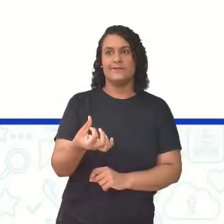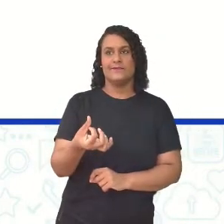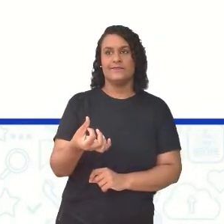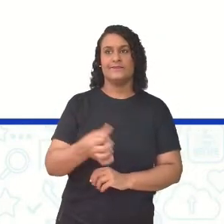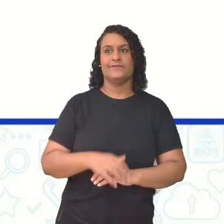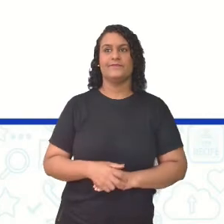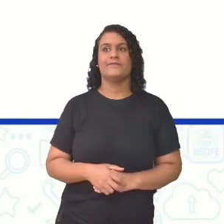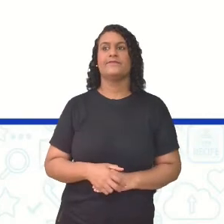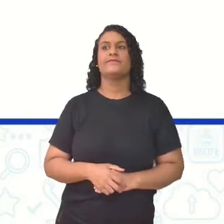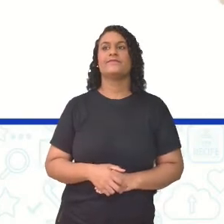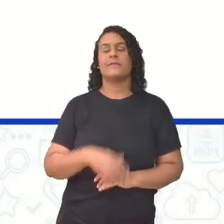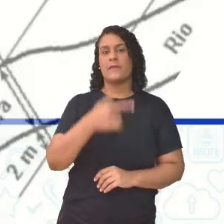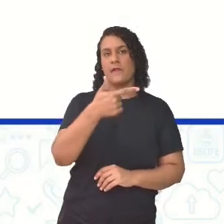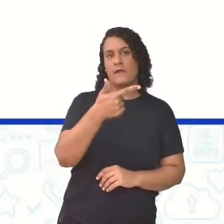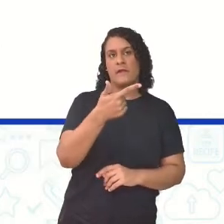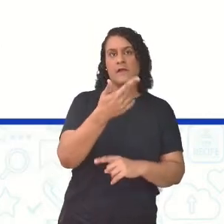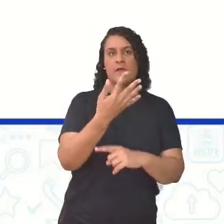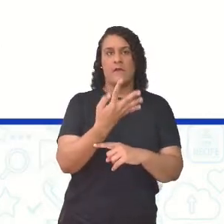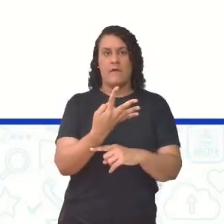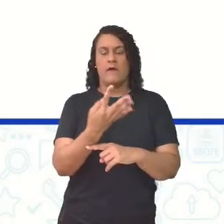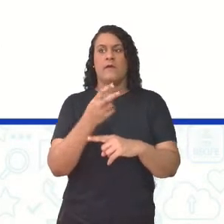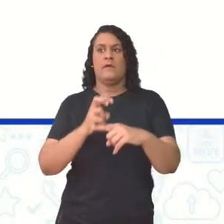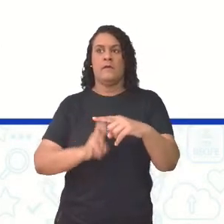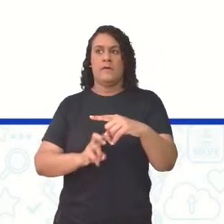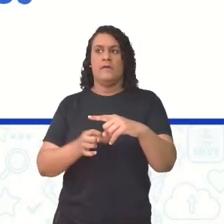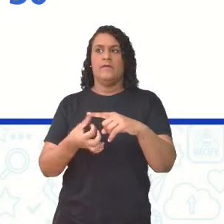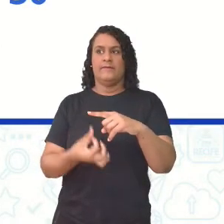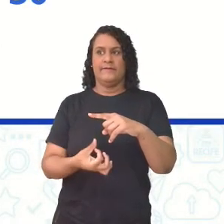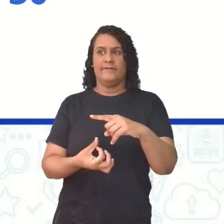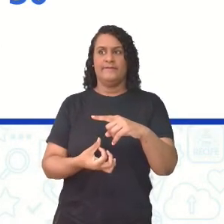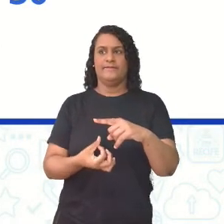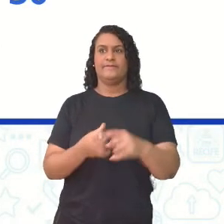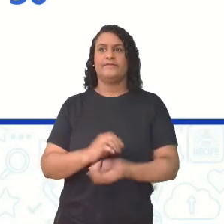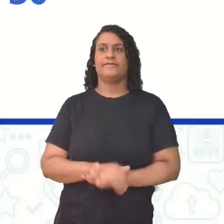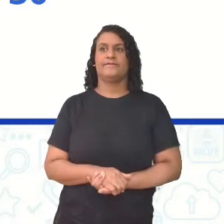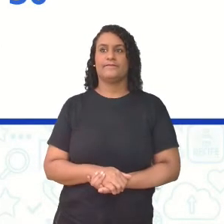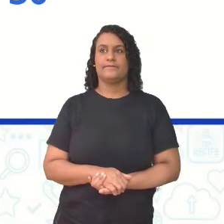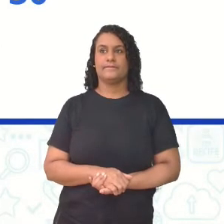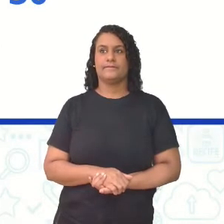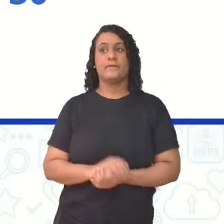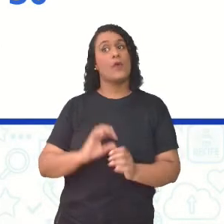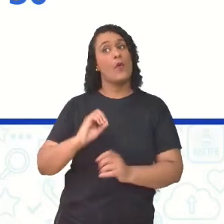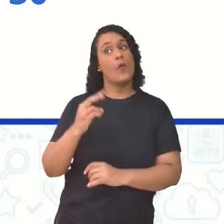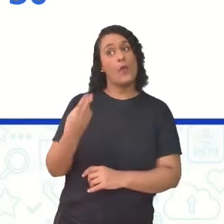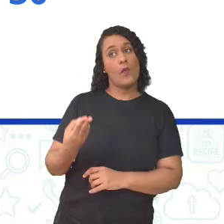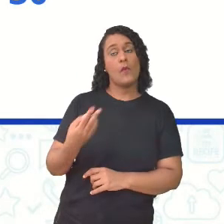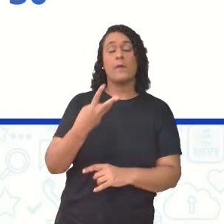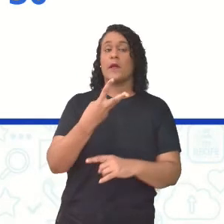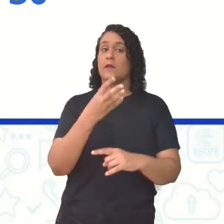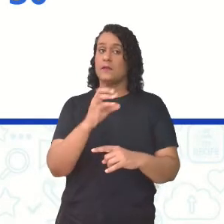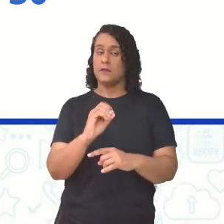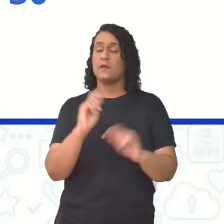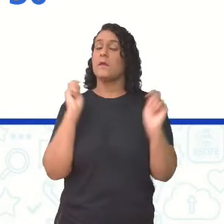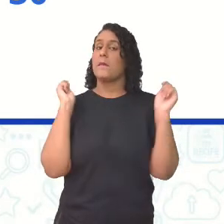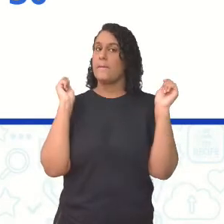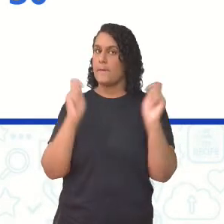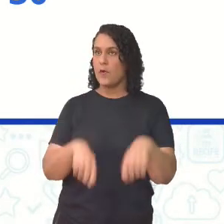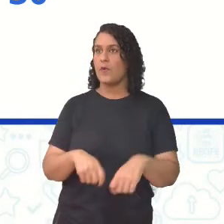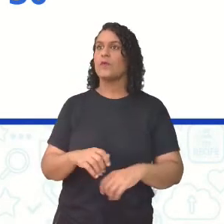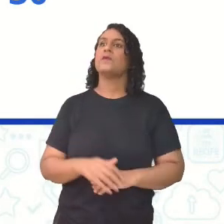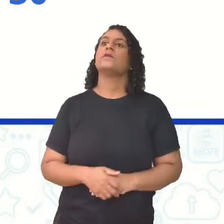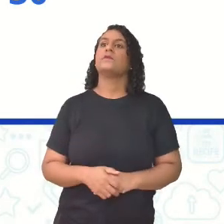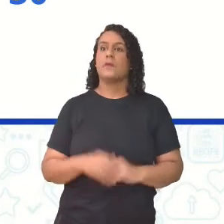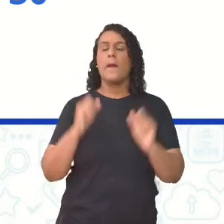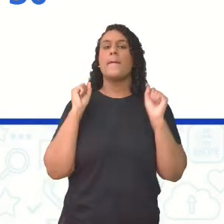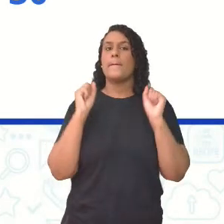56. 24 está para 56, então vou botar logo 56 aí embaixo. Ou para 30 também pode ser, gente. Se eu quiser colocar de